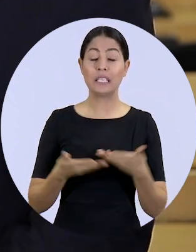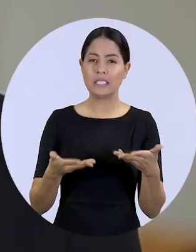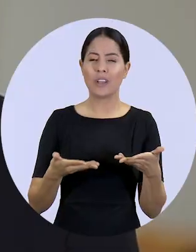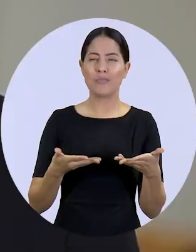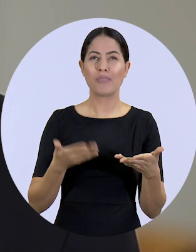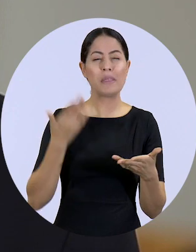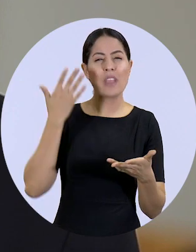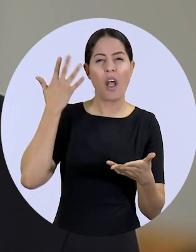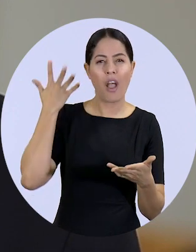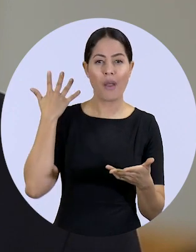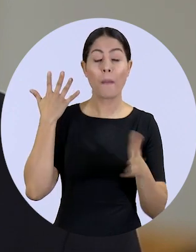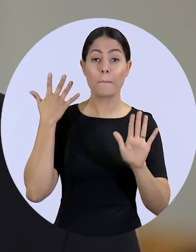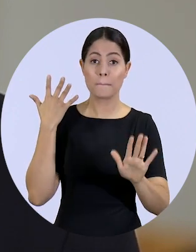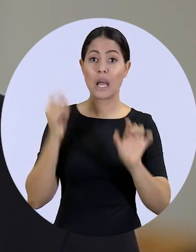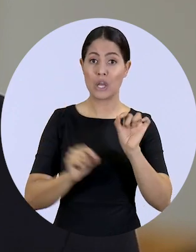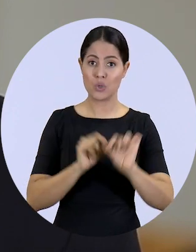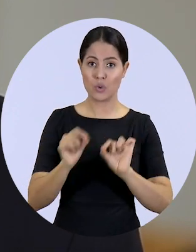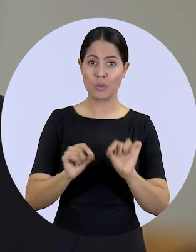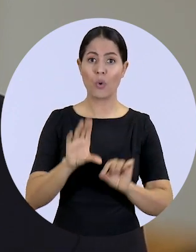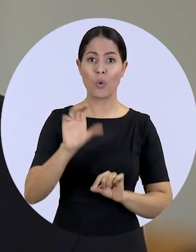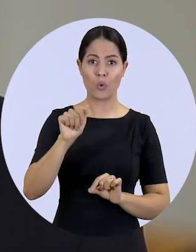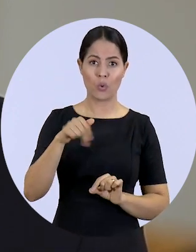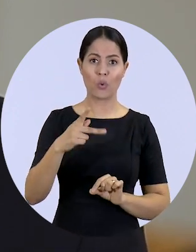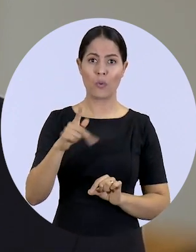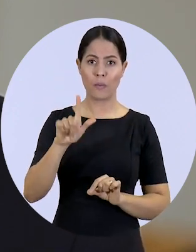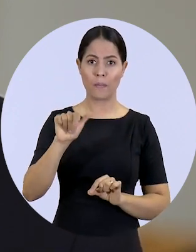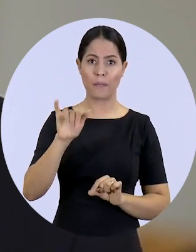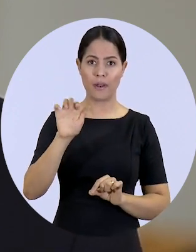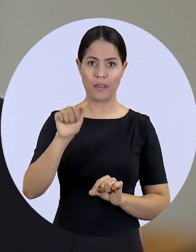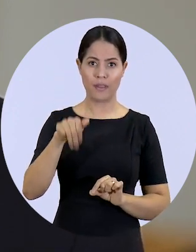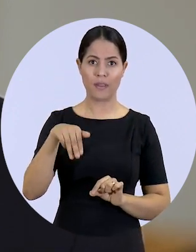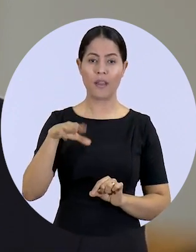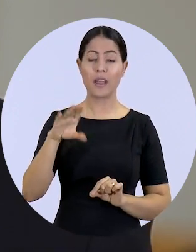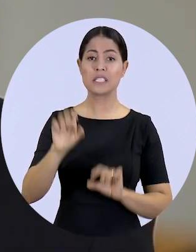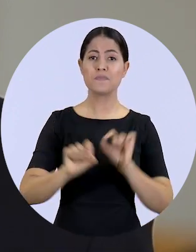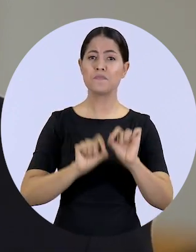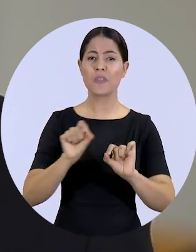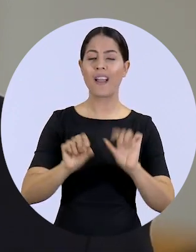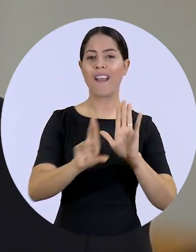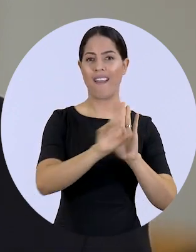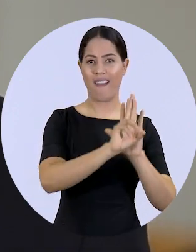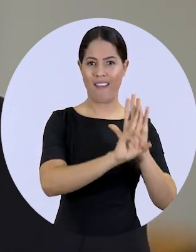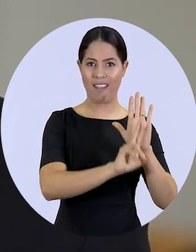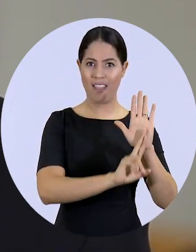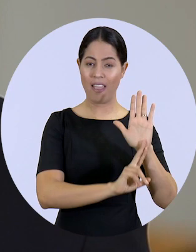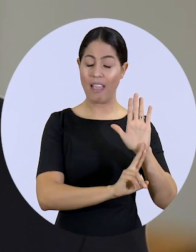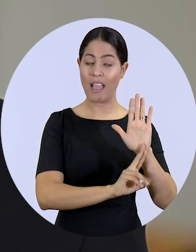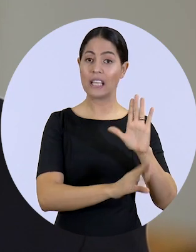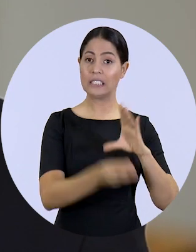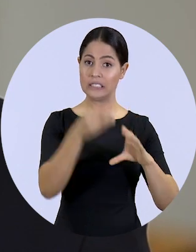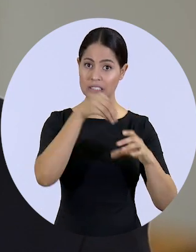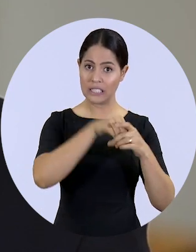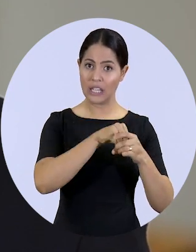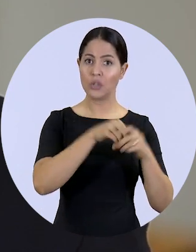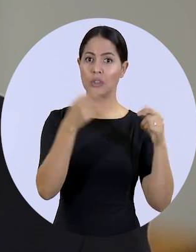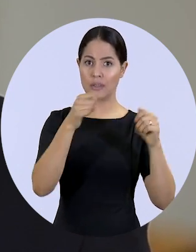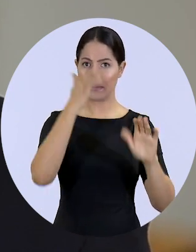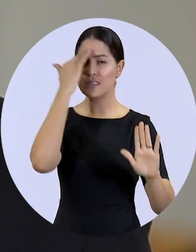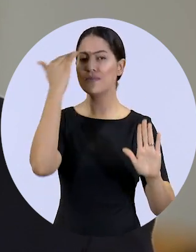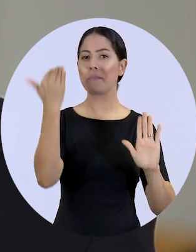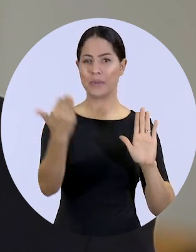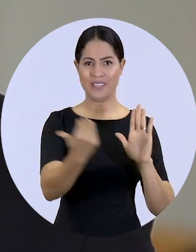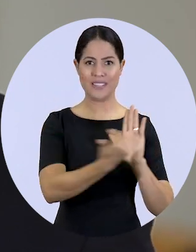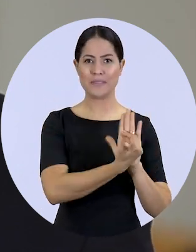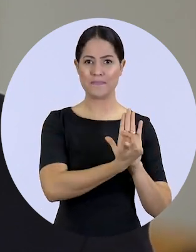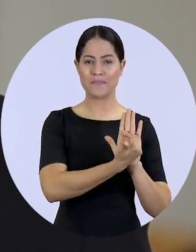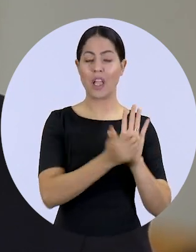mas o compliance são obrigações que as empresas devem cumprir, regramentos internos, verificações internas